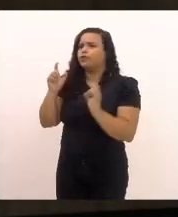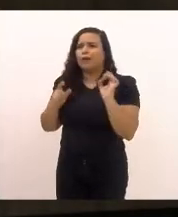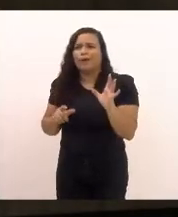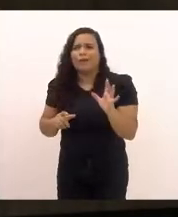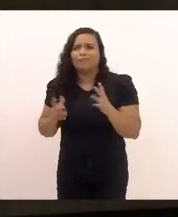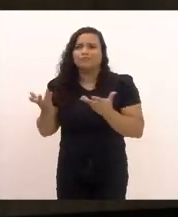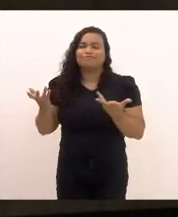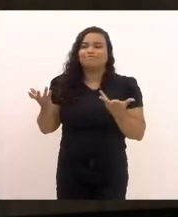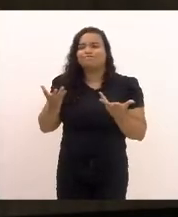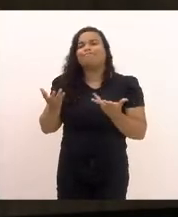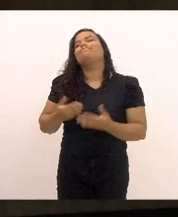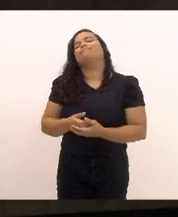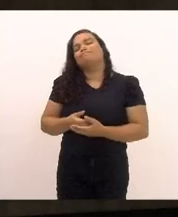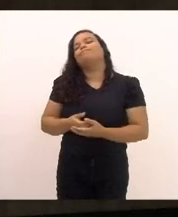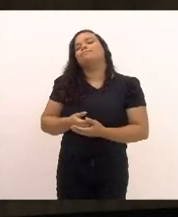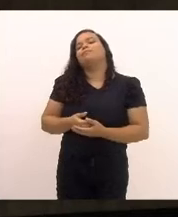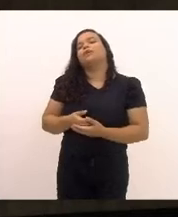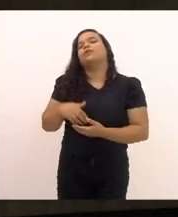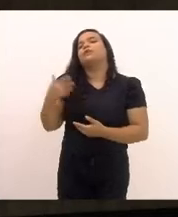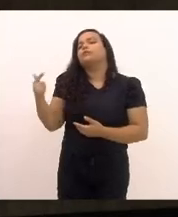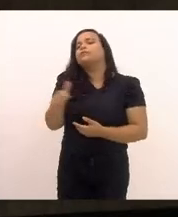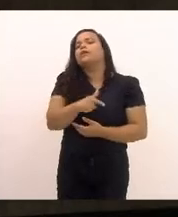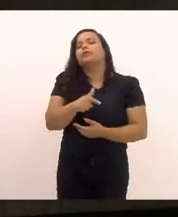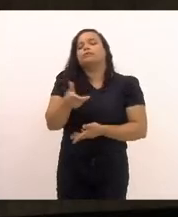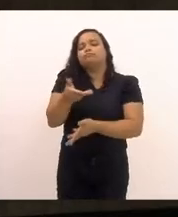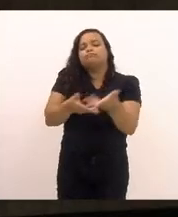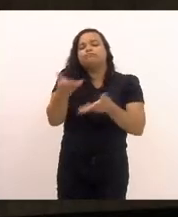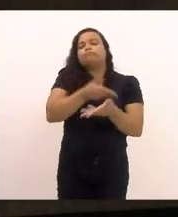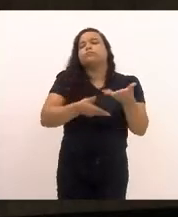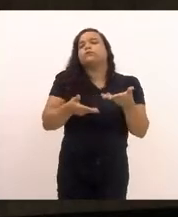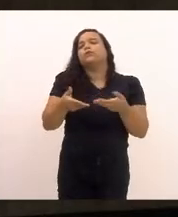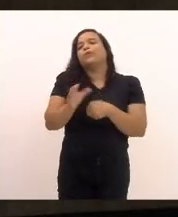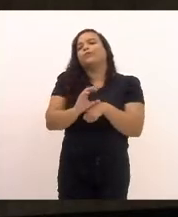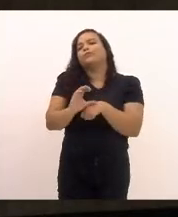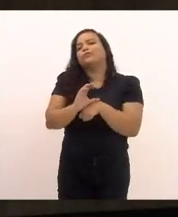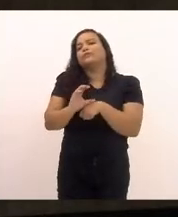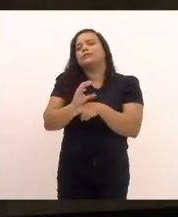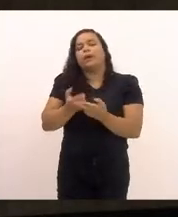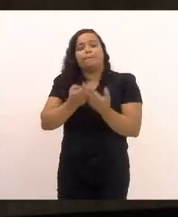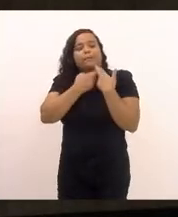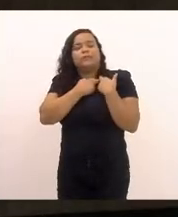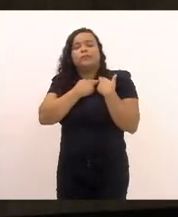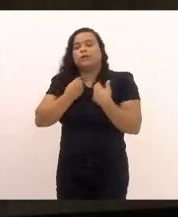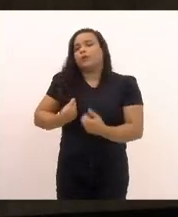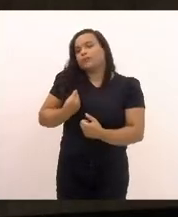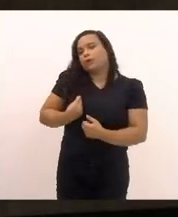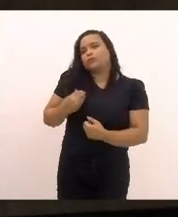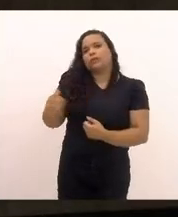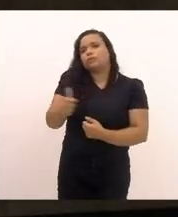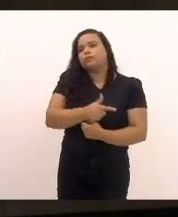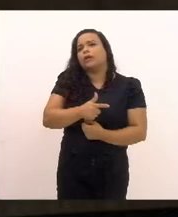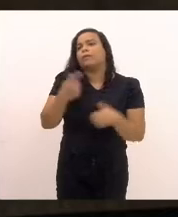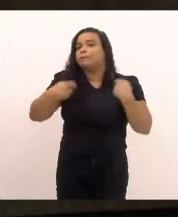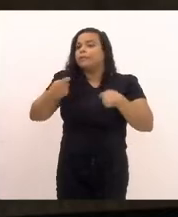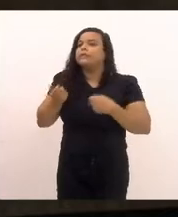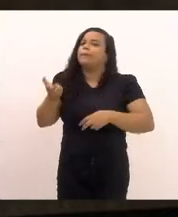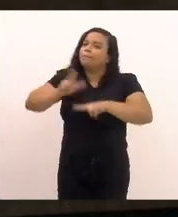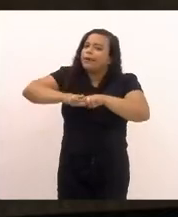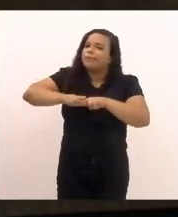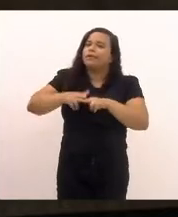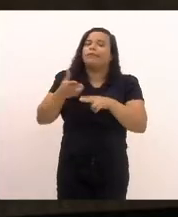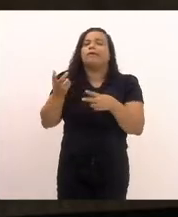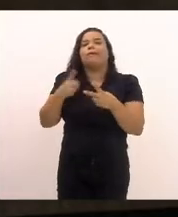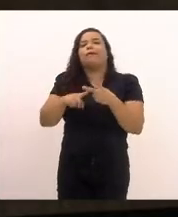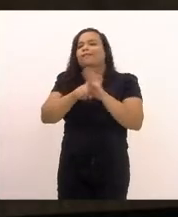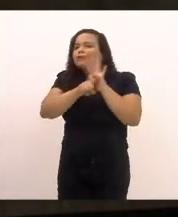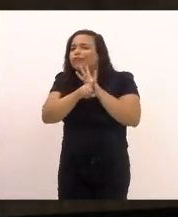há entre as missões constitucionais das polícias a missão de executar, é preciso prender, investigar, abordar suspeitos,